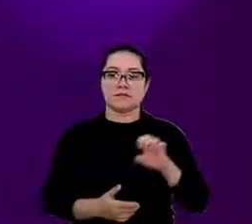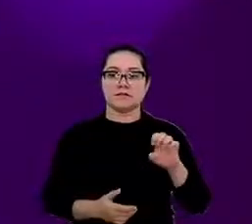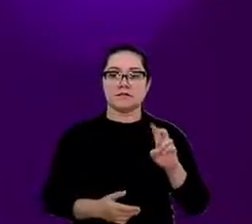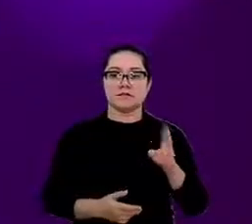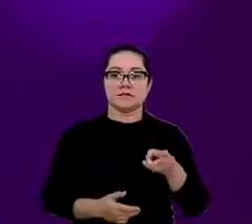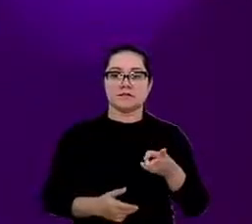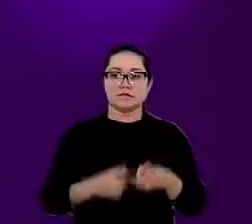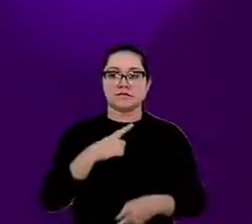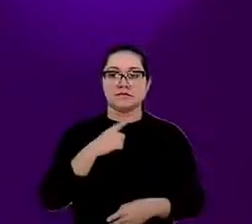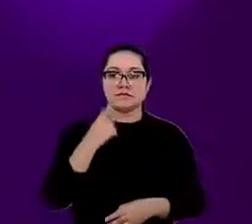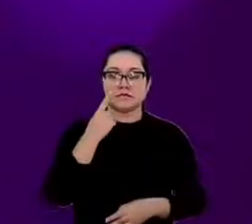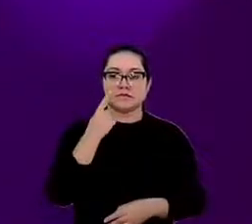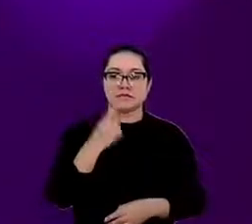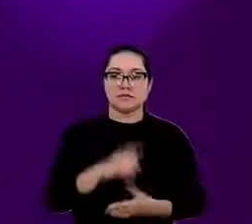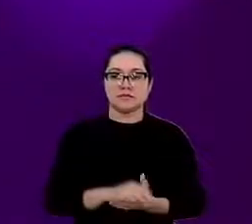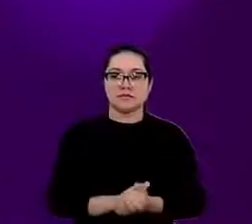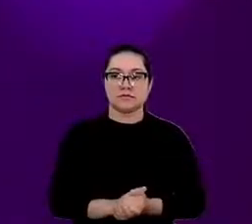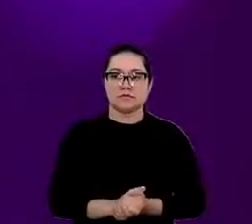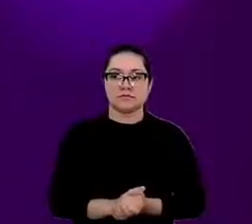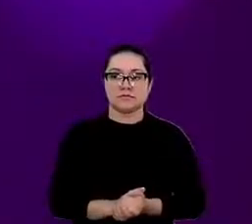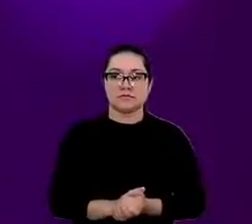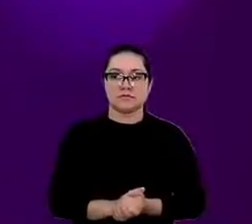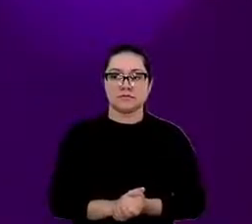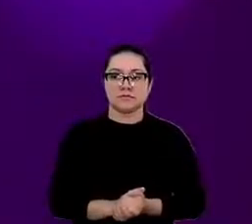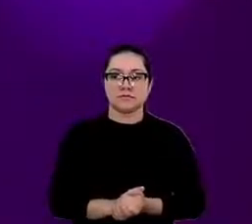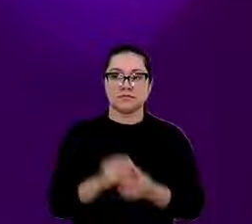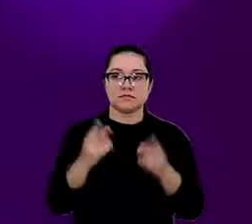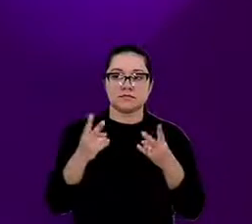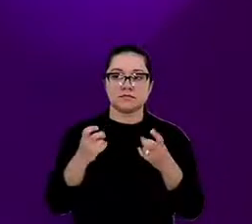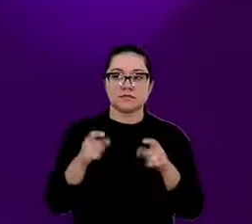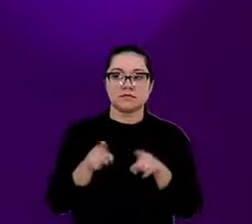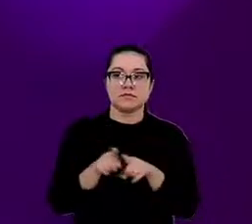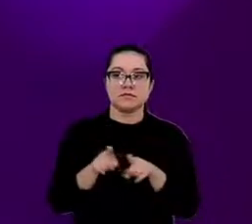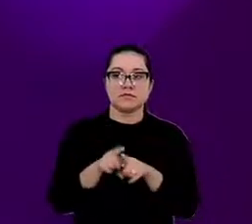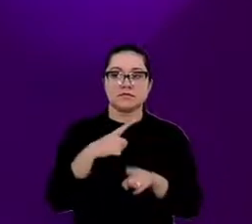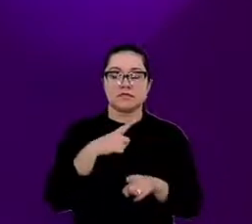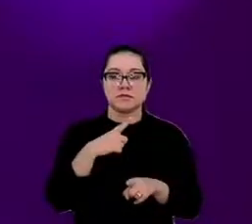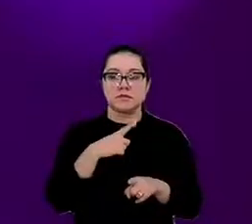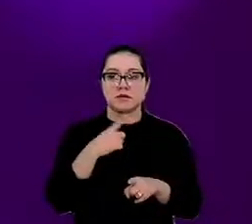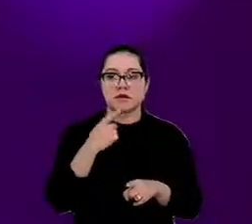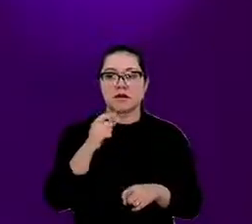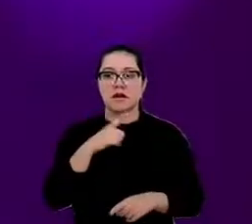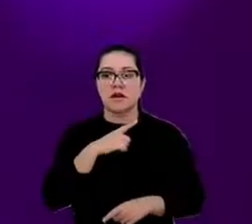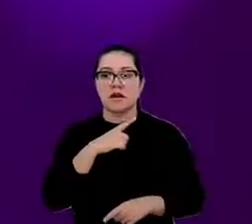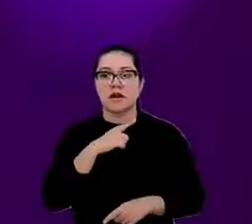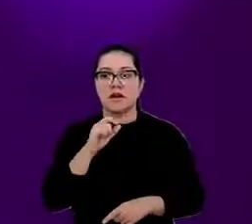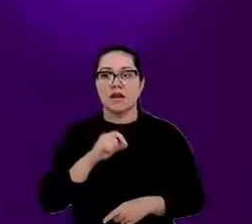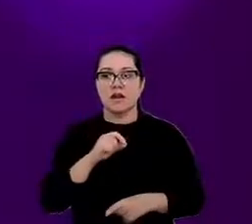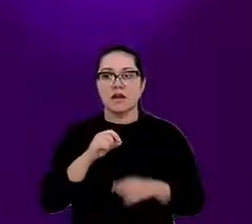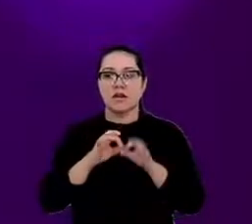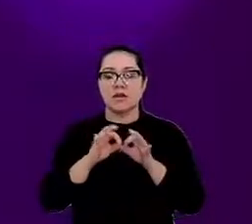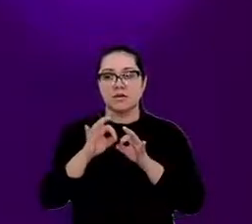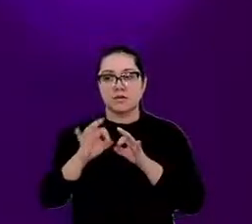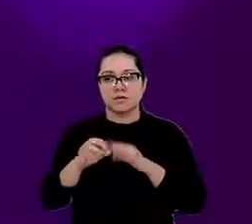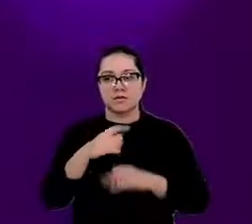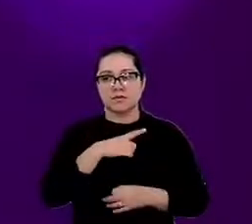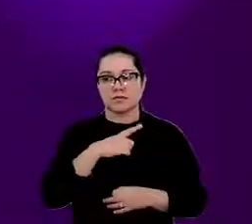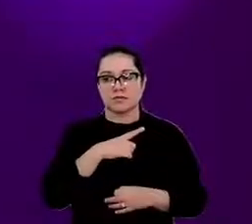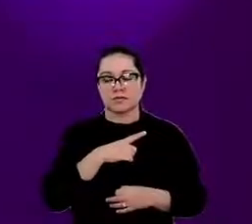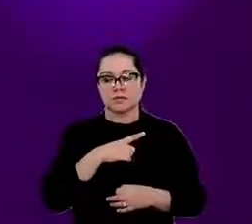de aterosclerose, a gente observa a artéria circunflexa como uma obstrução longa, estimada em